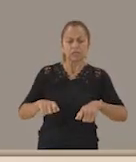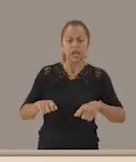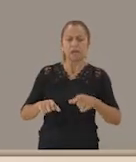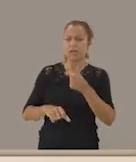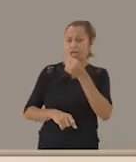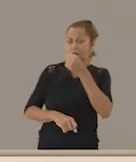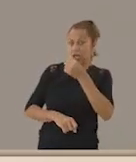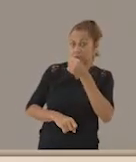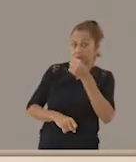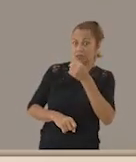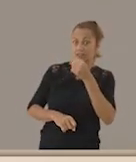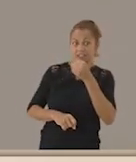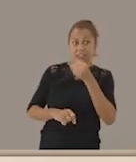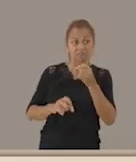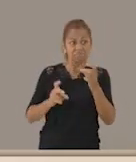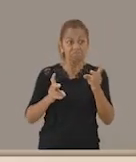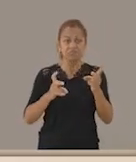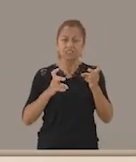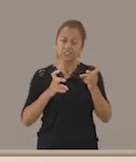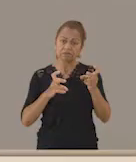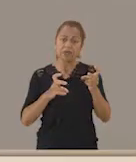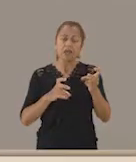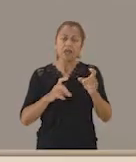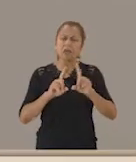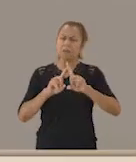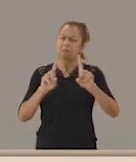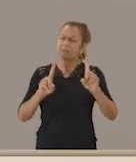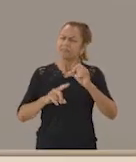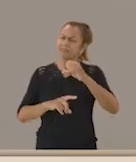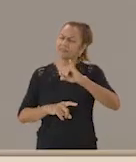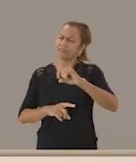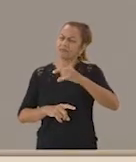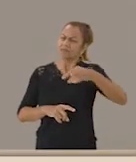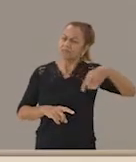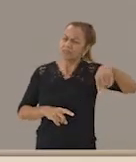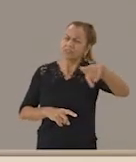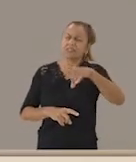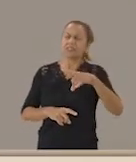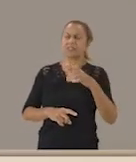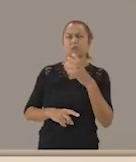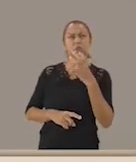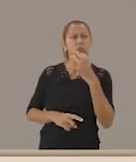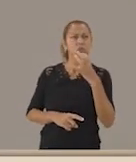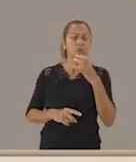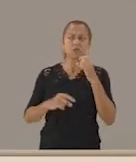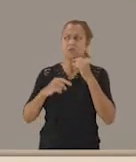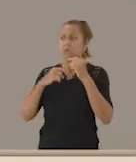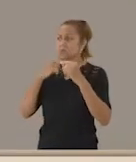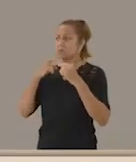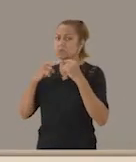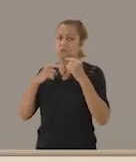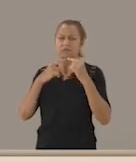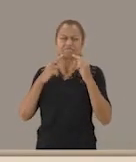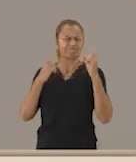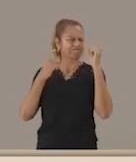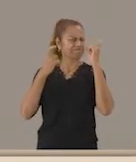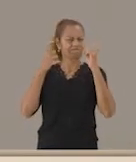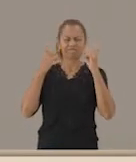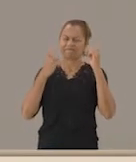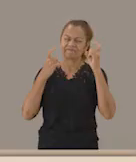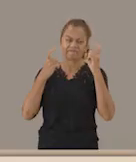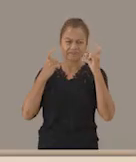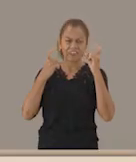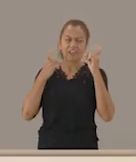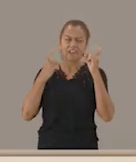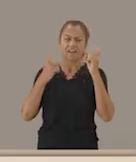Se vocês não conhecem ou ficaram em dúvida quanto a isto, não se preocupem. Falaremos sobre os outros